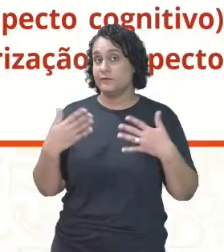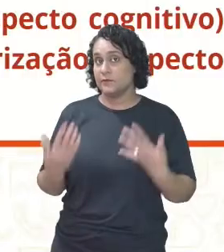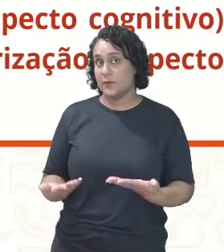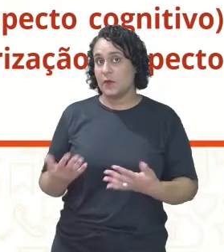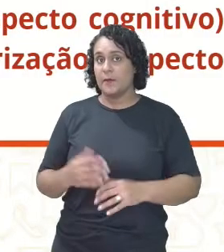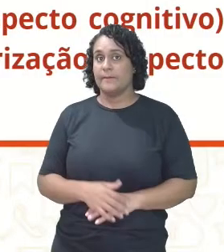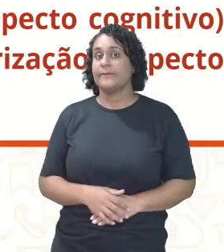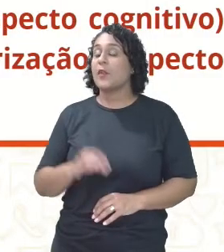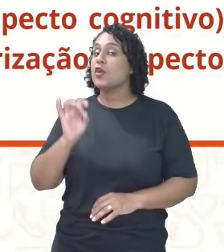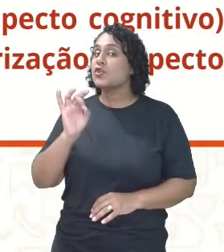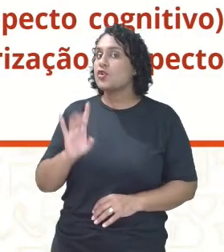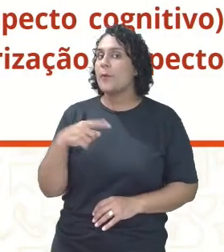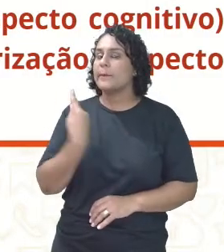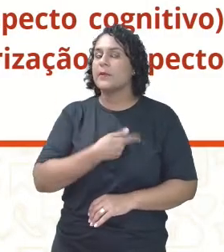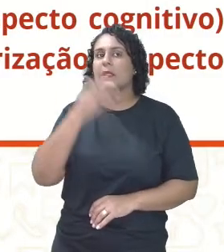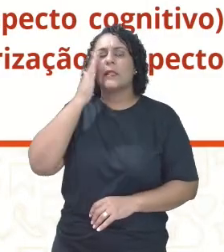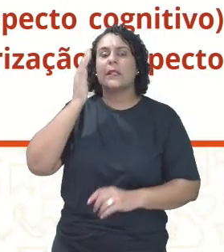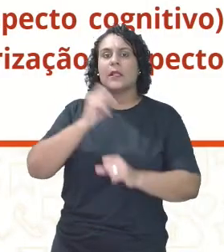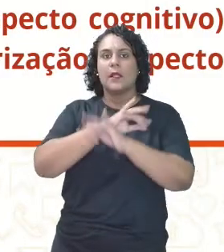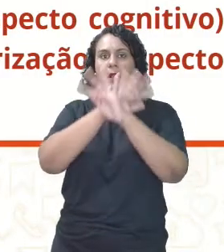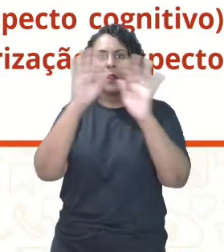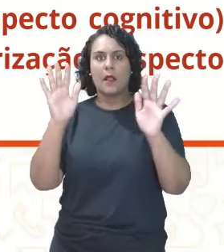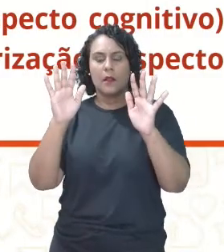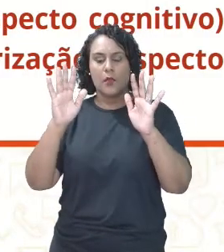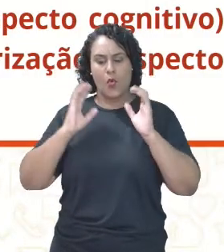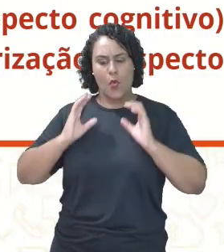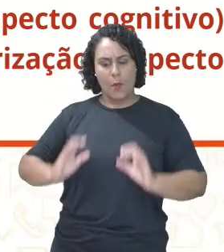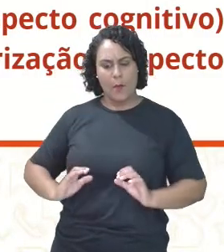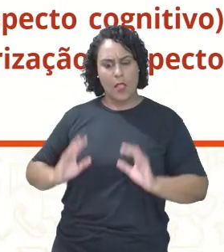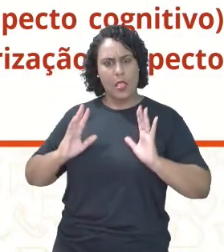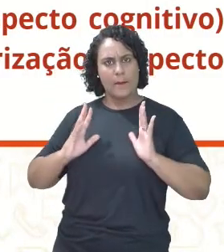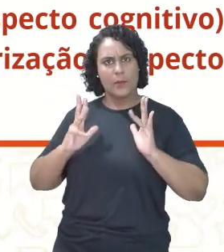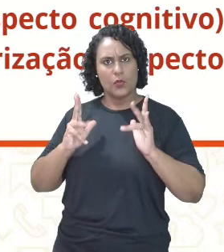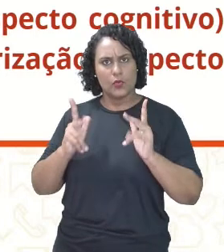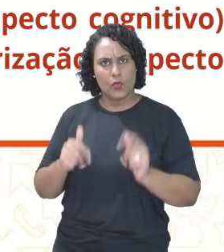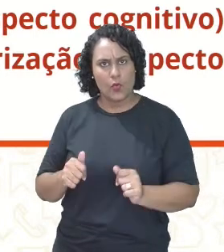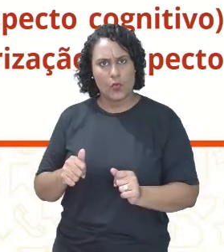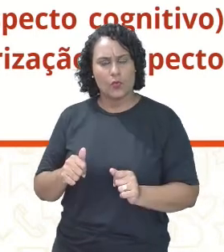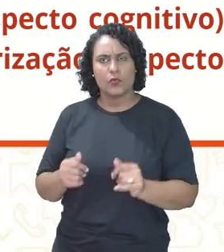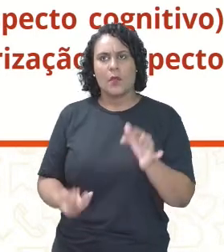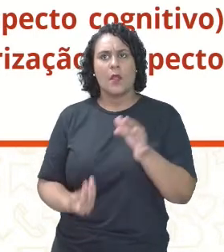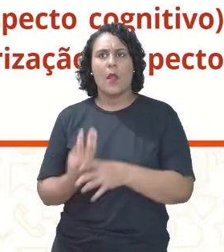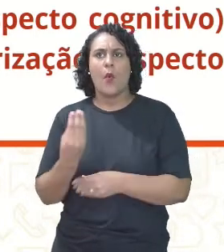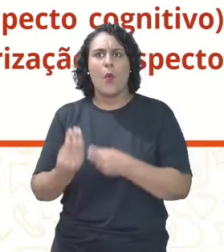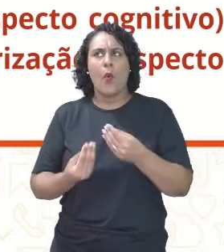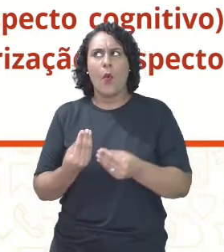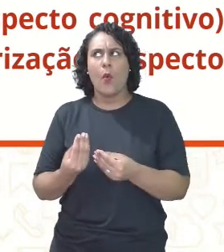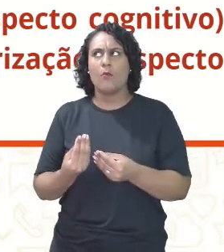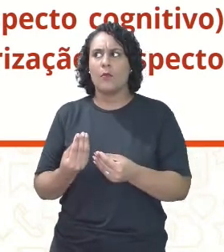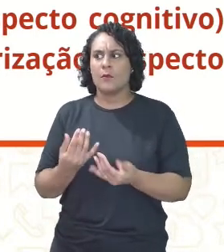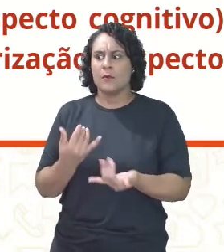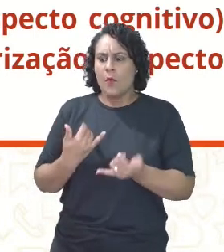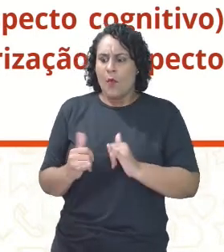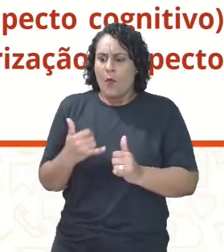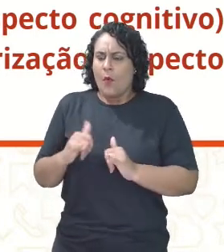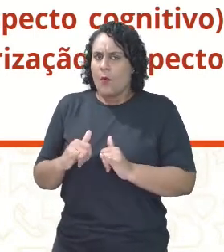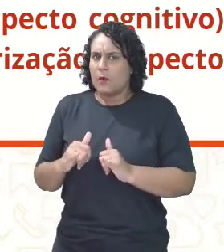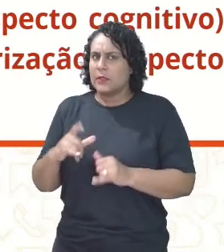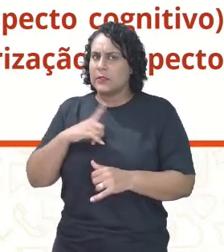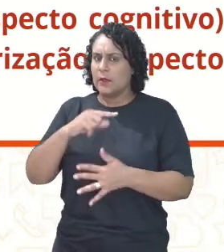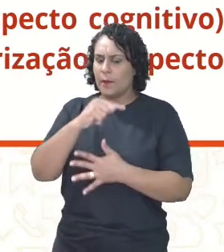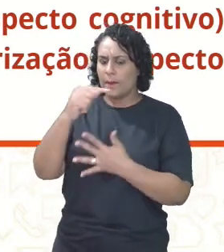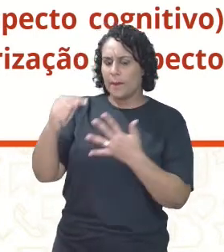Então, só para a gente entender, todo comportamento, ele é construído por uma energia, né? Então, a gente